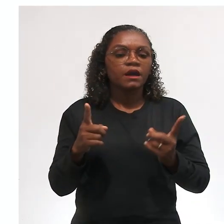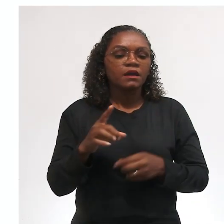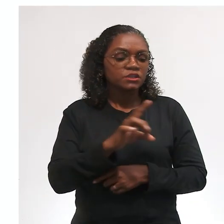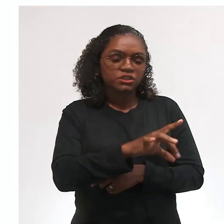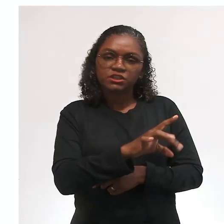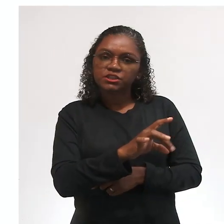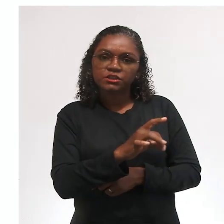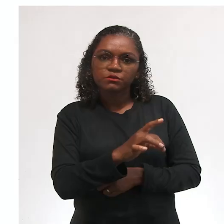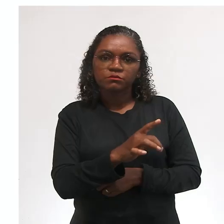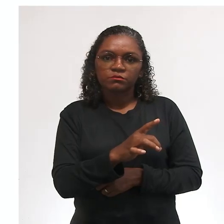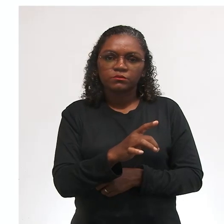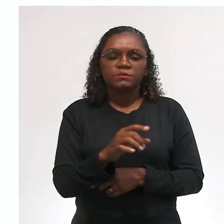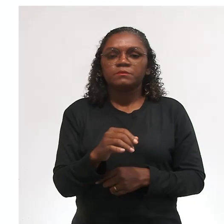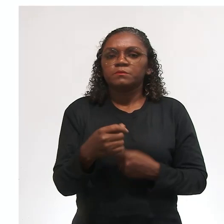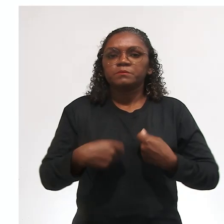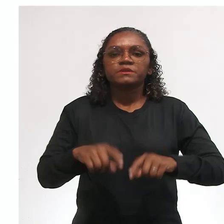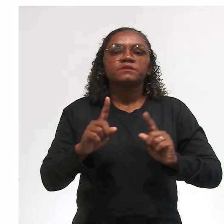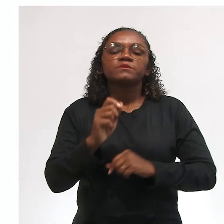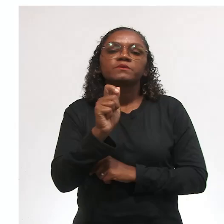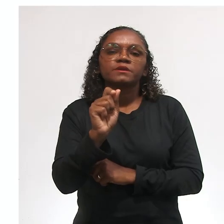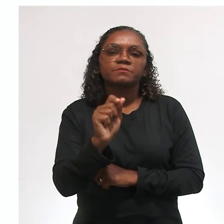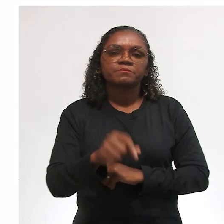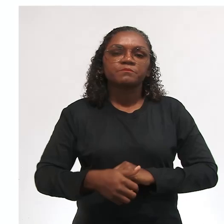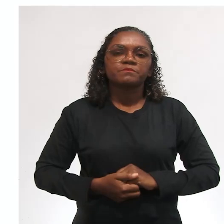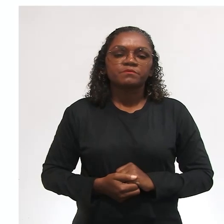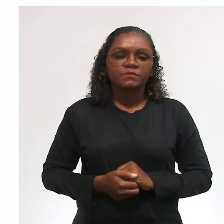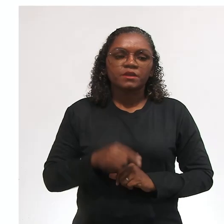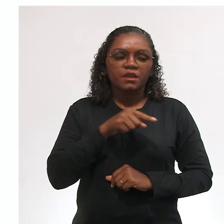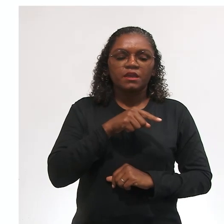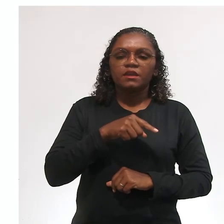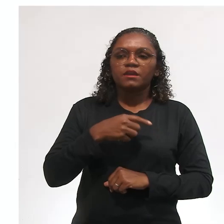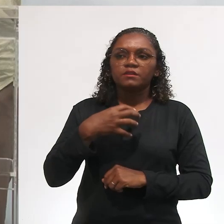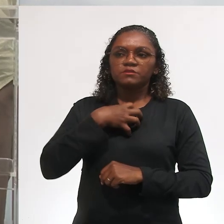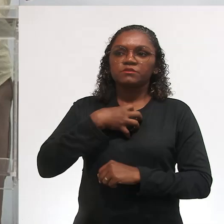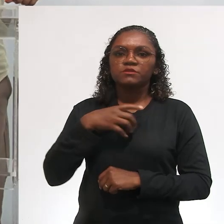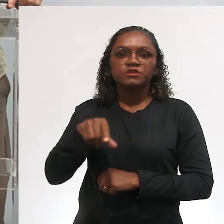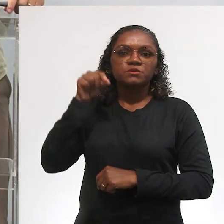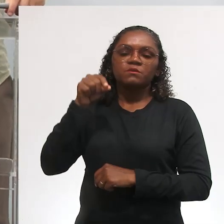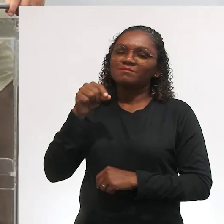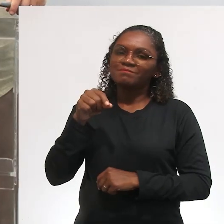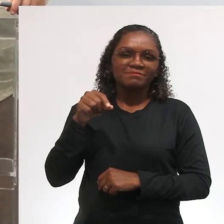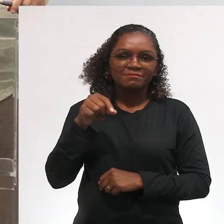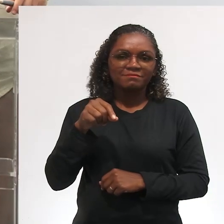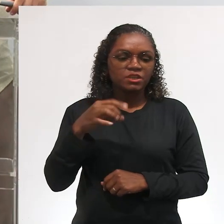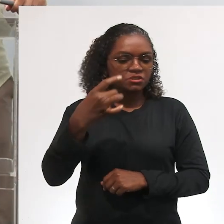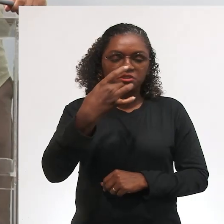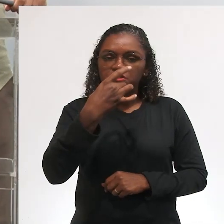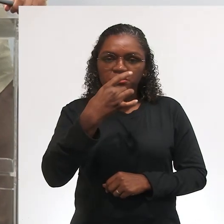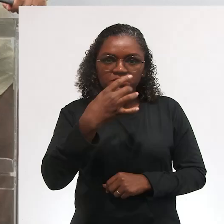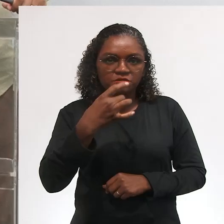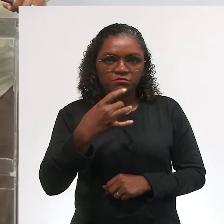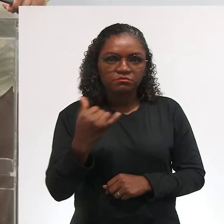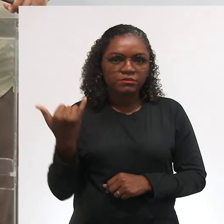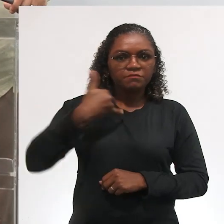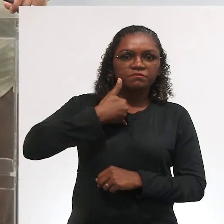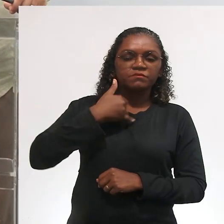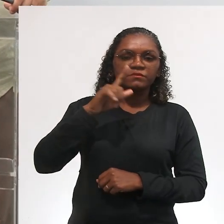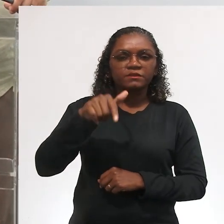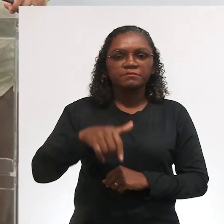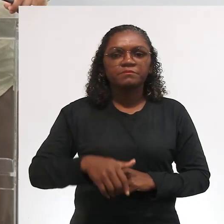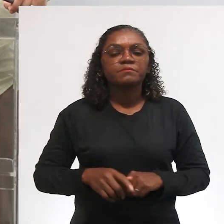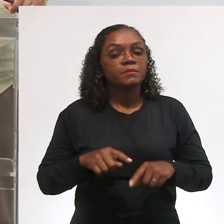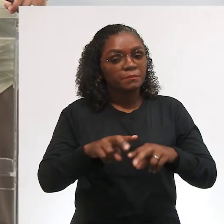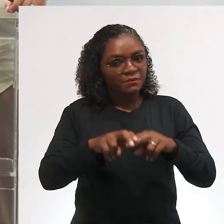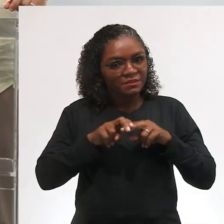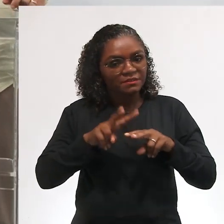involuntária, sem necessidade de escolha consciente do indivíduo. Então, nós devemos focar bastante